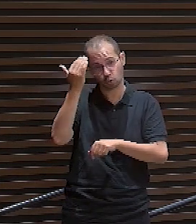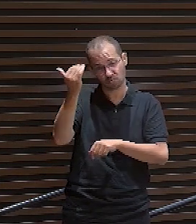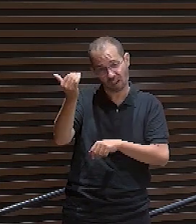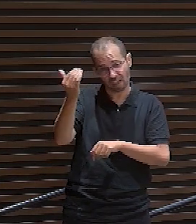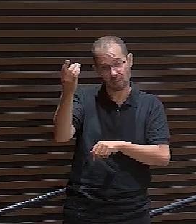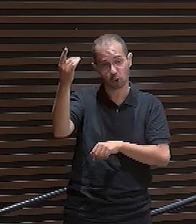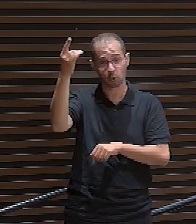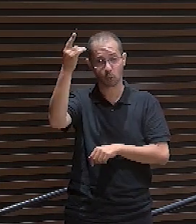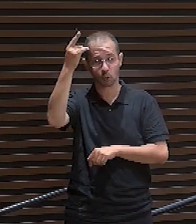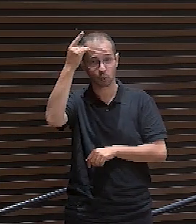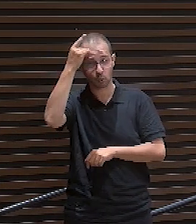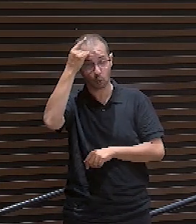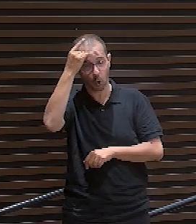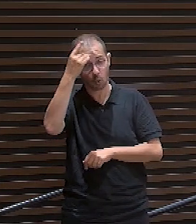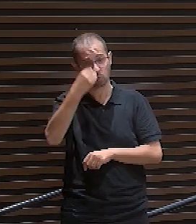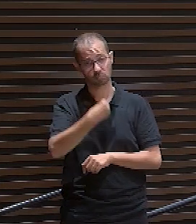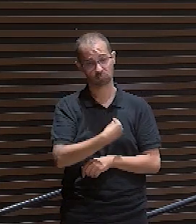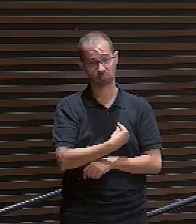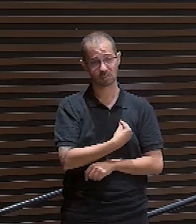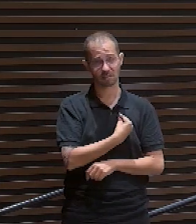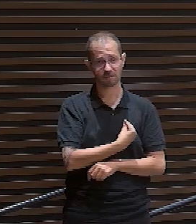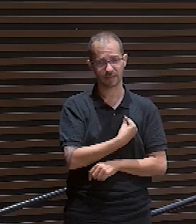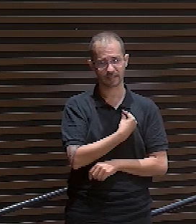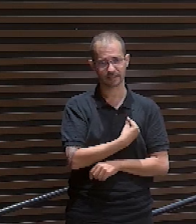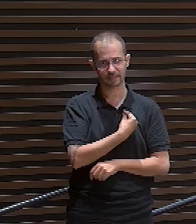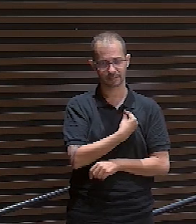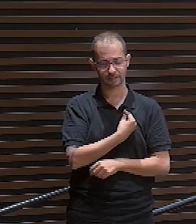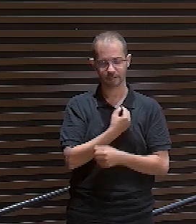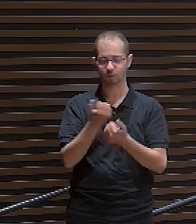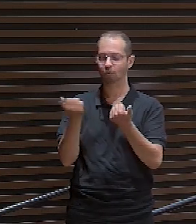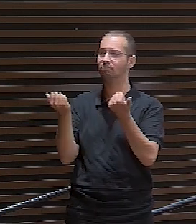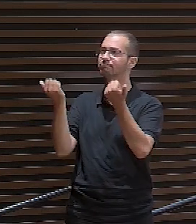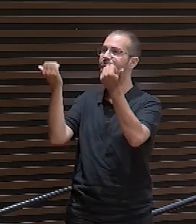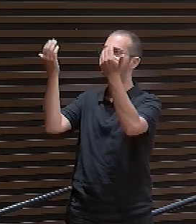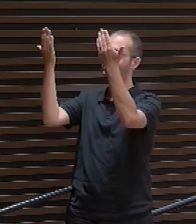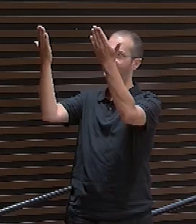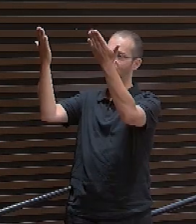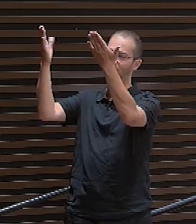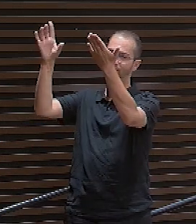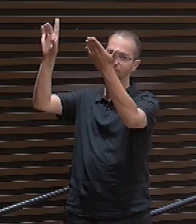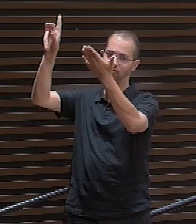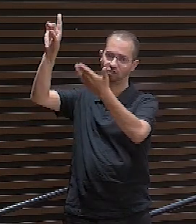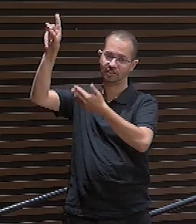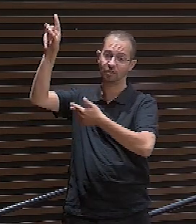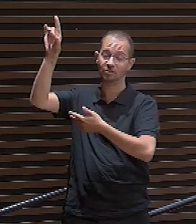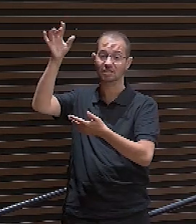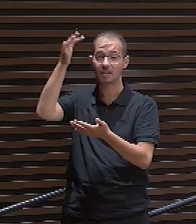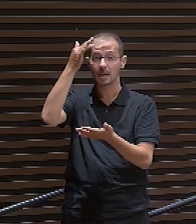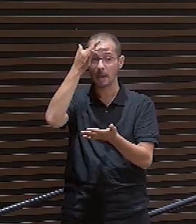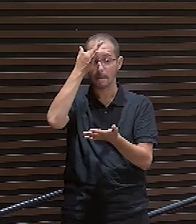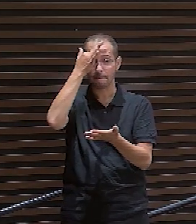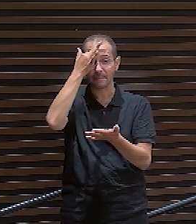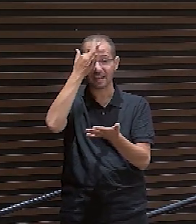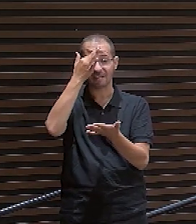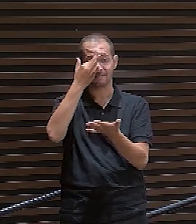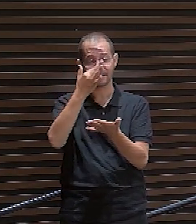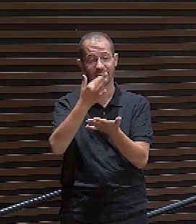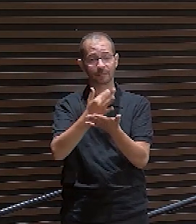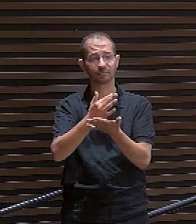dons, da vida, estão nas mãos de Deus. Pela fé,